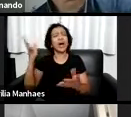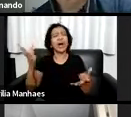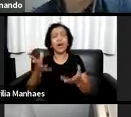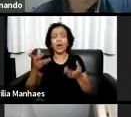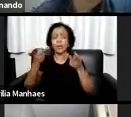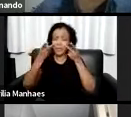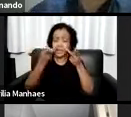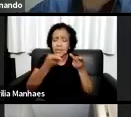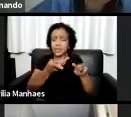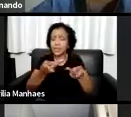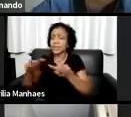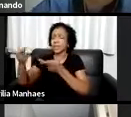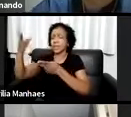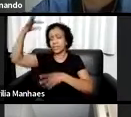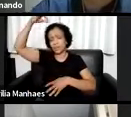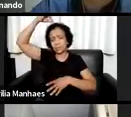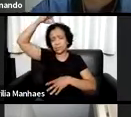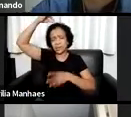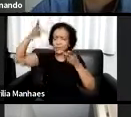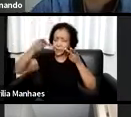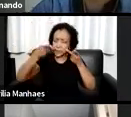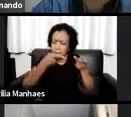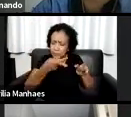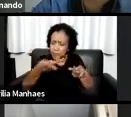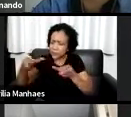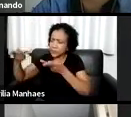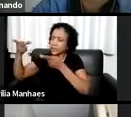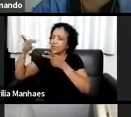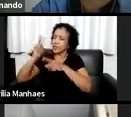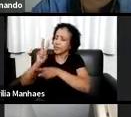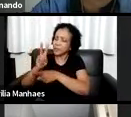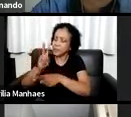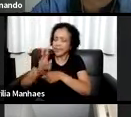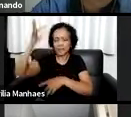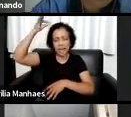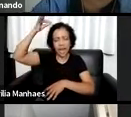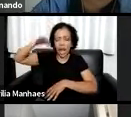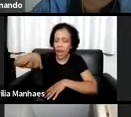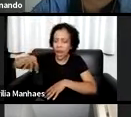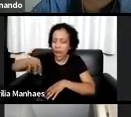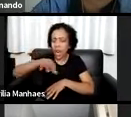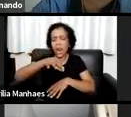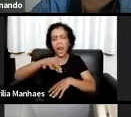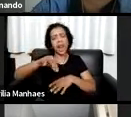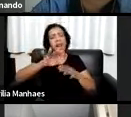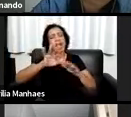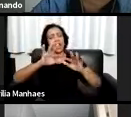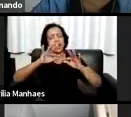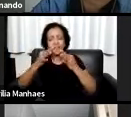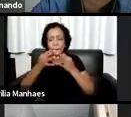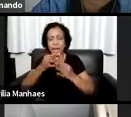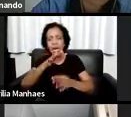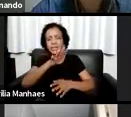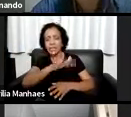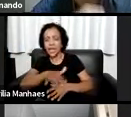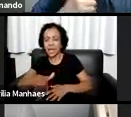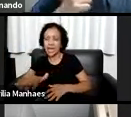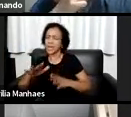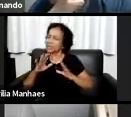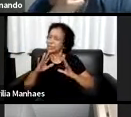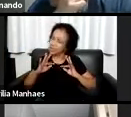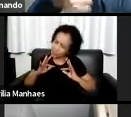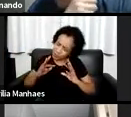coração, ó Pai querido, infantil. Deus amado, que a tua palavra, ó Pai, alcance essas vidas. Deus amado, que,